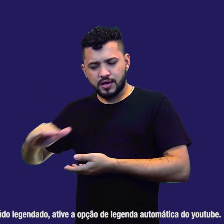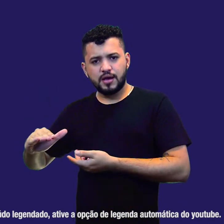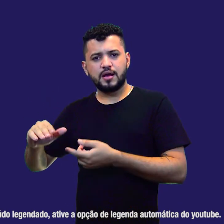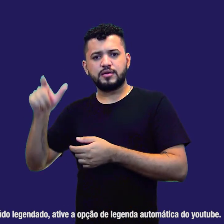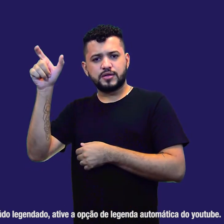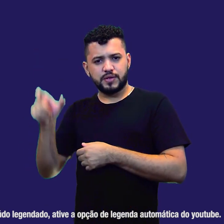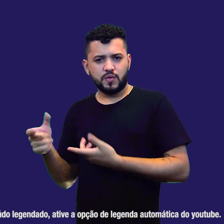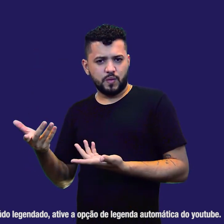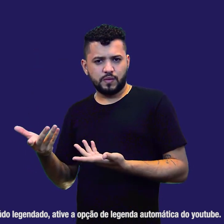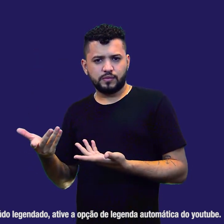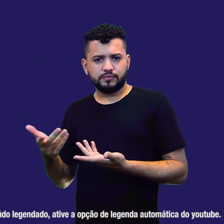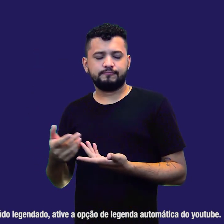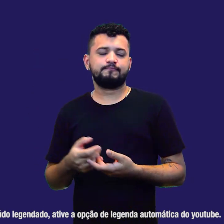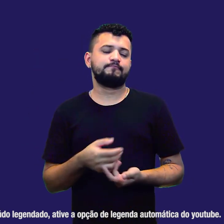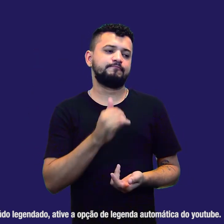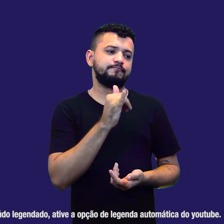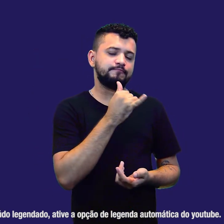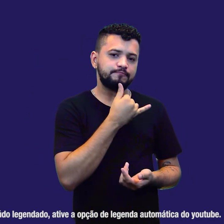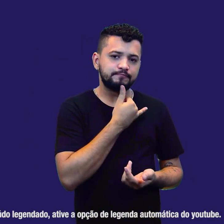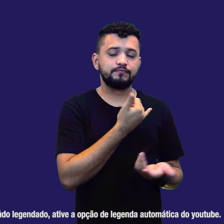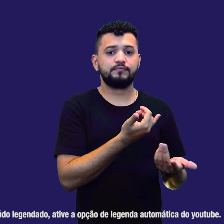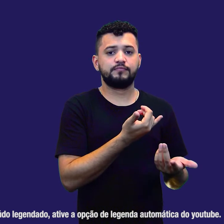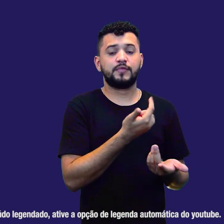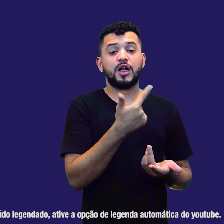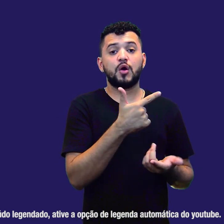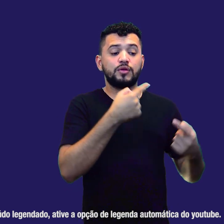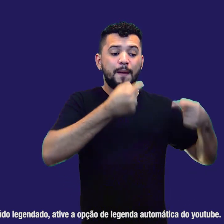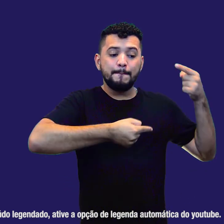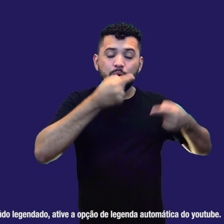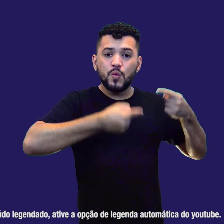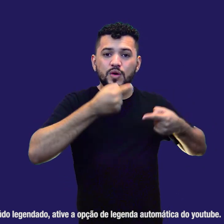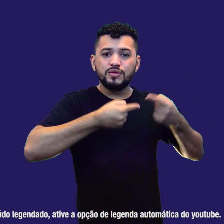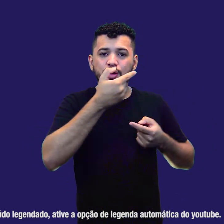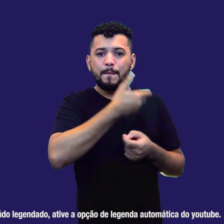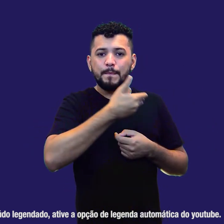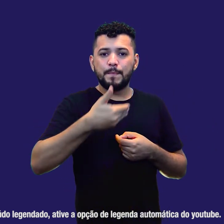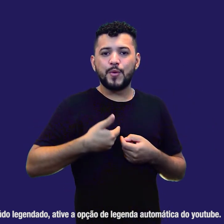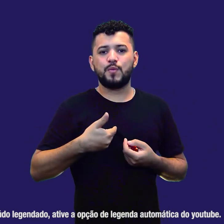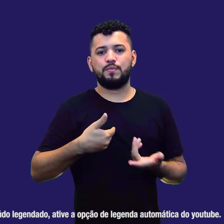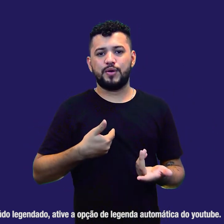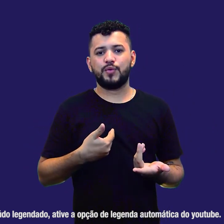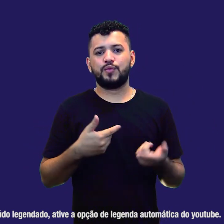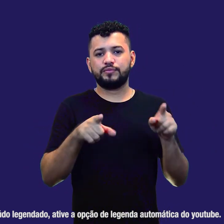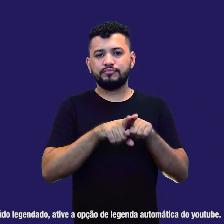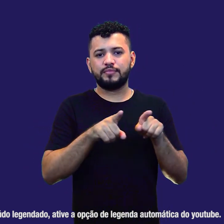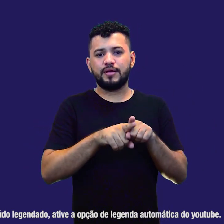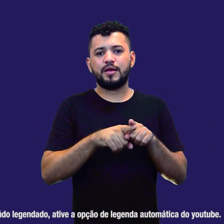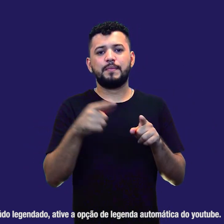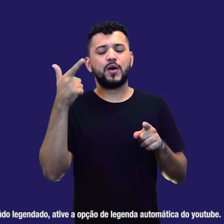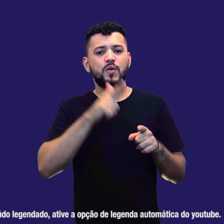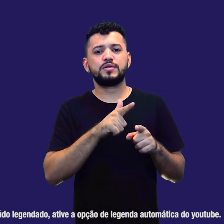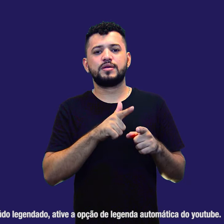pessoas. Infelizmente, não existem políticas públicas de cuidados paliativos, de terapias